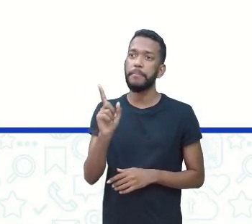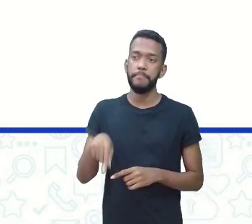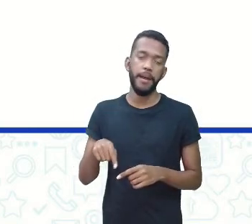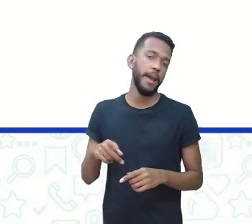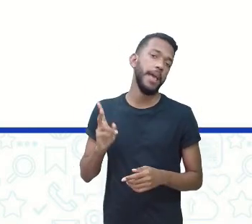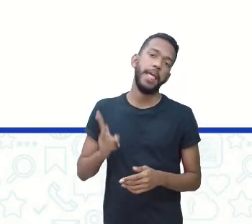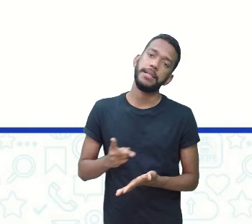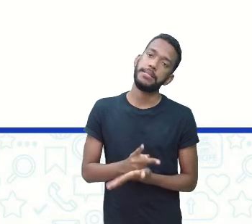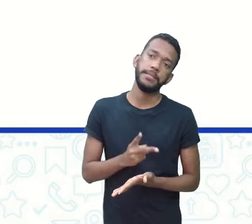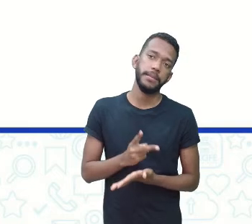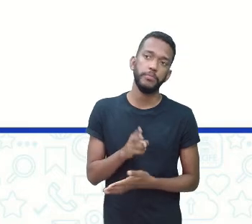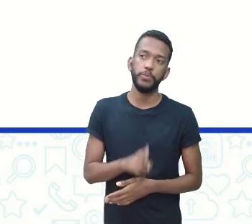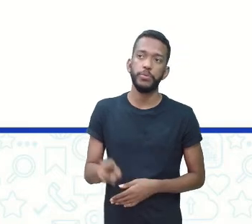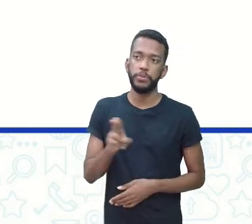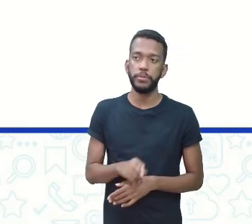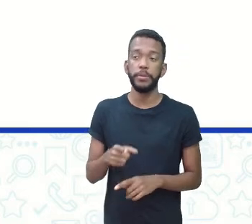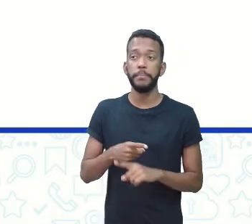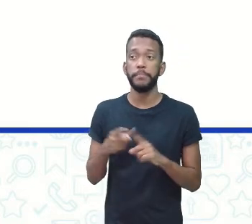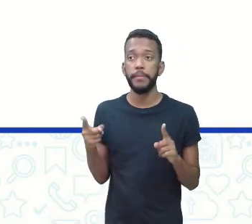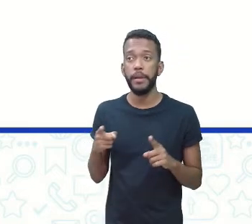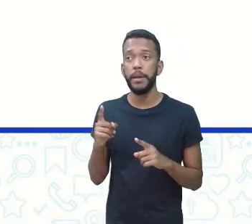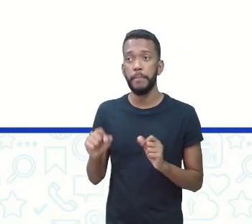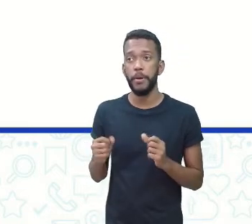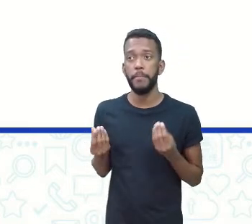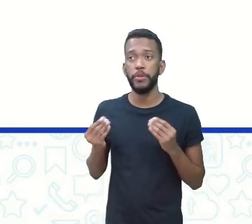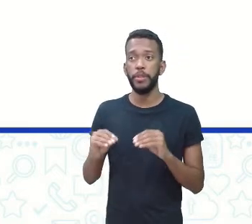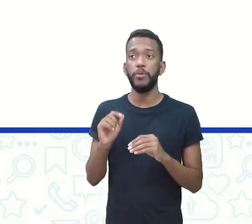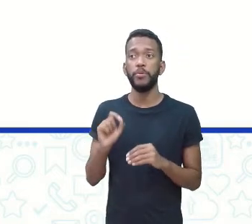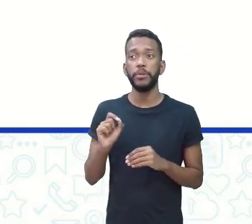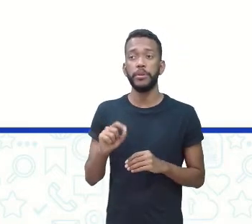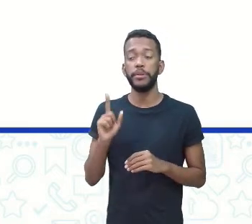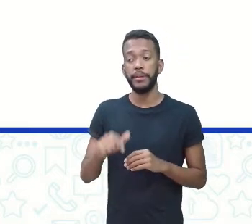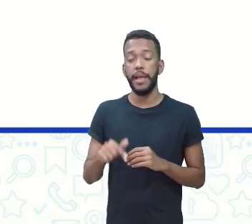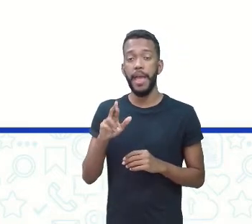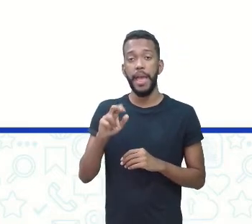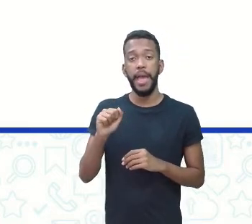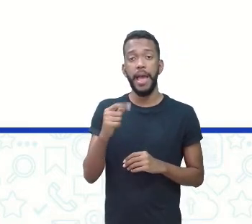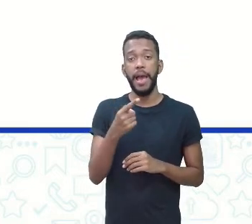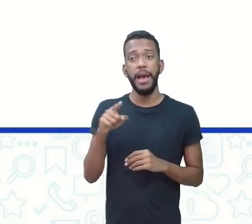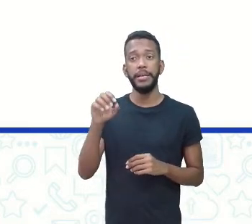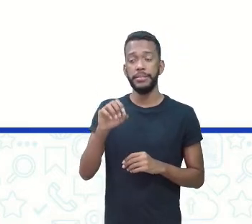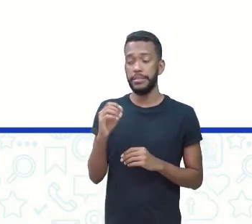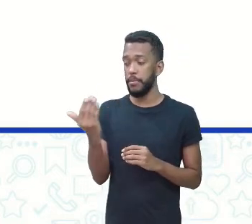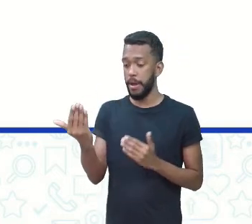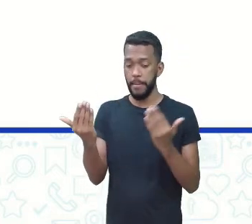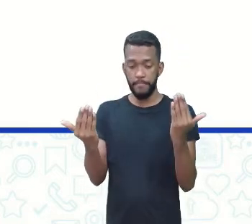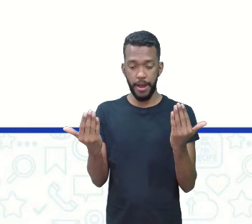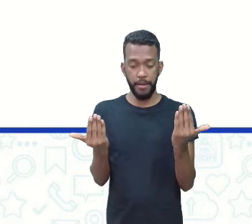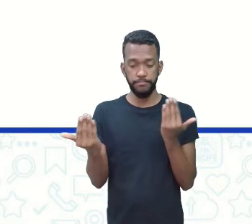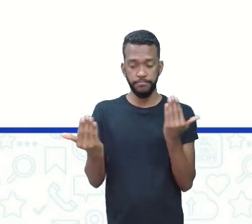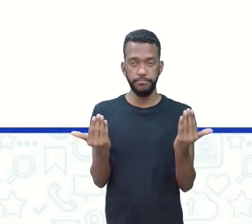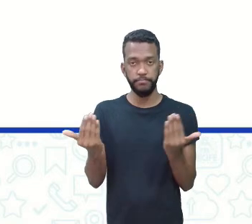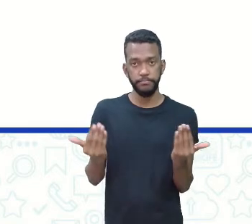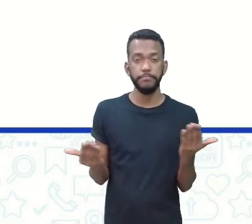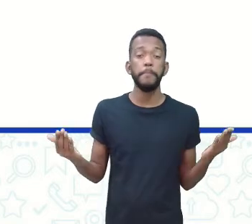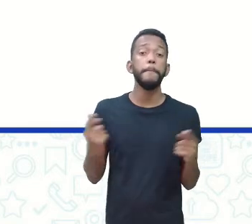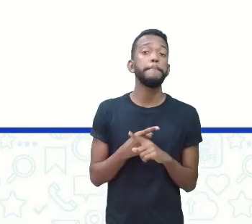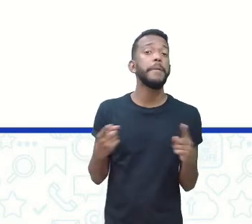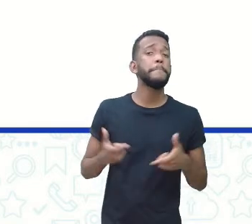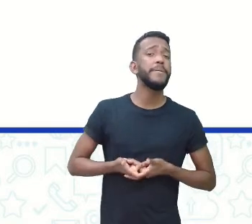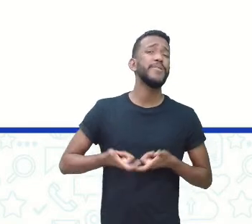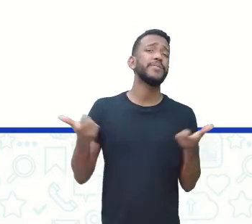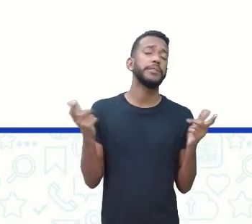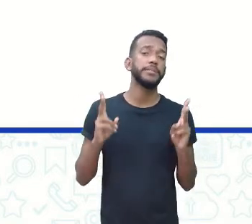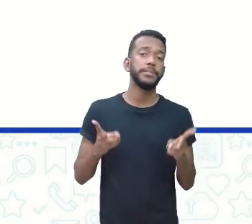é utilizada. A questão pode trazer assim, olha, diga a razão entre esses valores. Mas a maioria das vezes